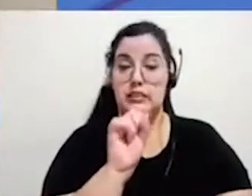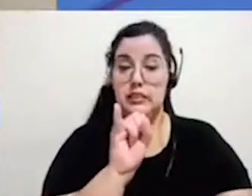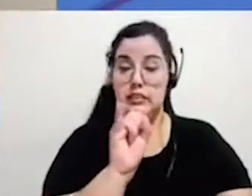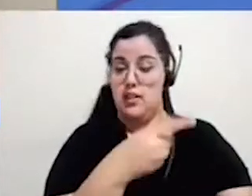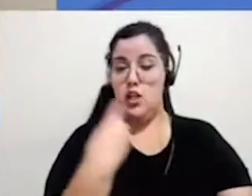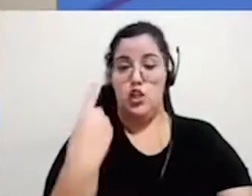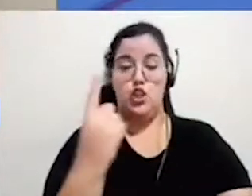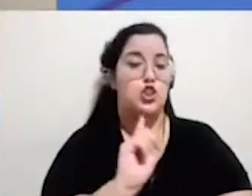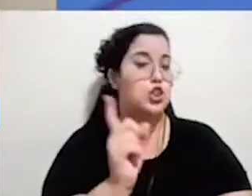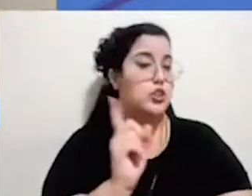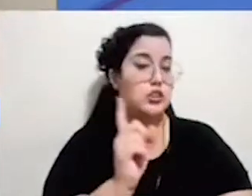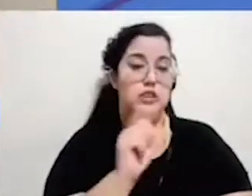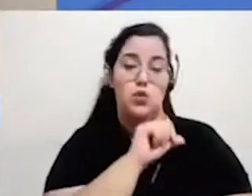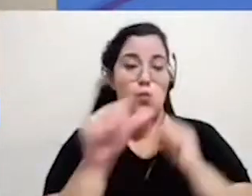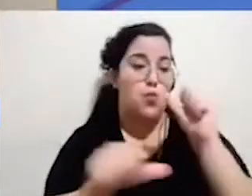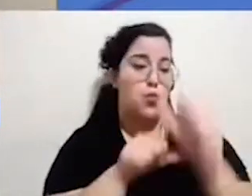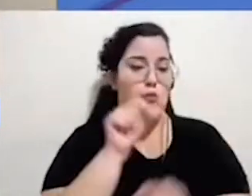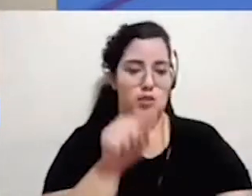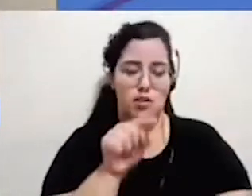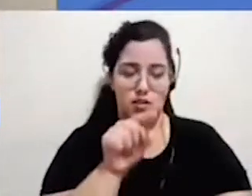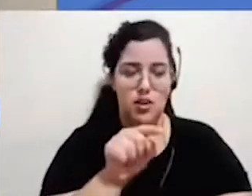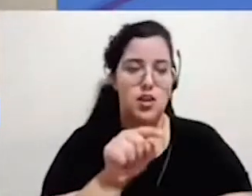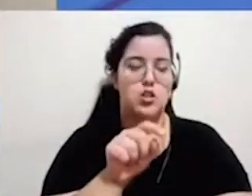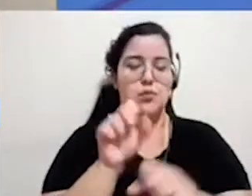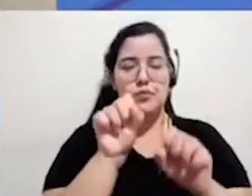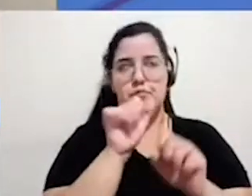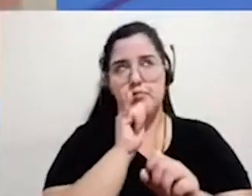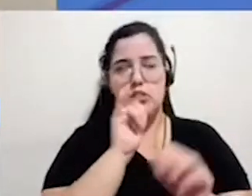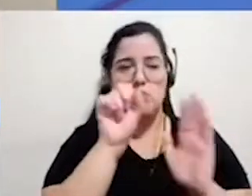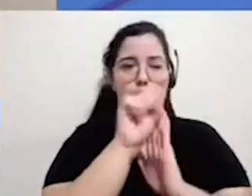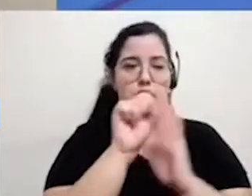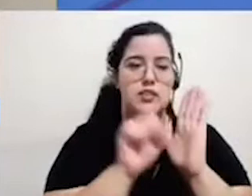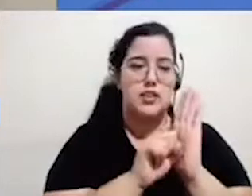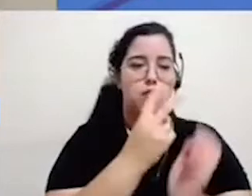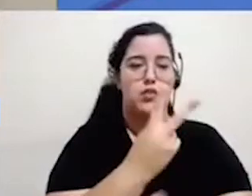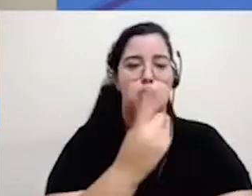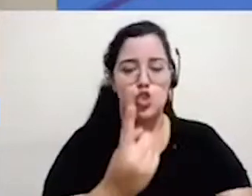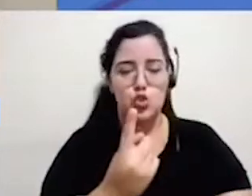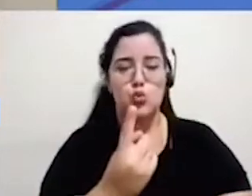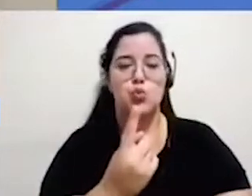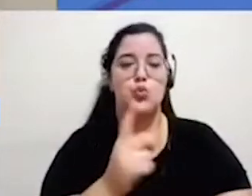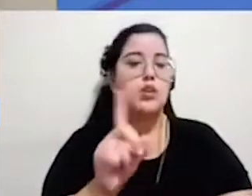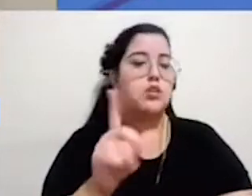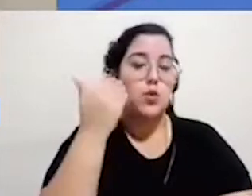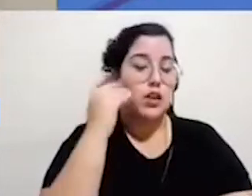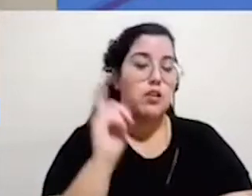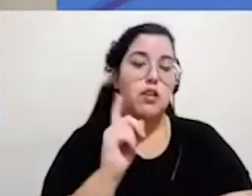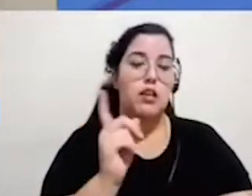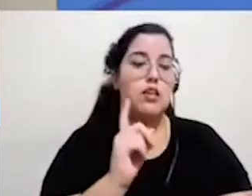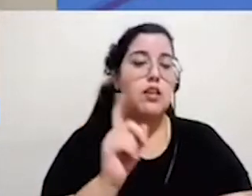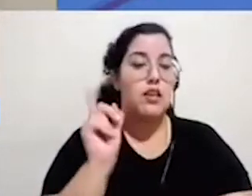do século XX, entrar no século XXI, se a gente não entender que esse século XXI ele é acelerado, os ciclos